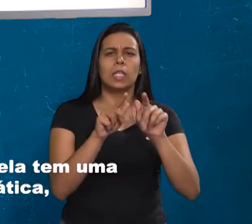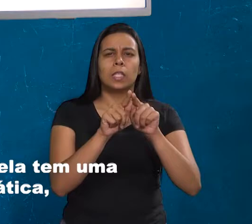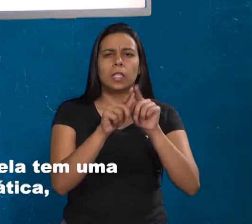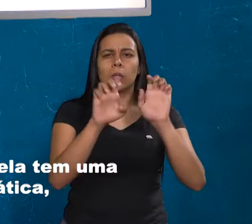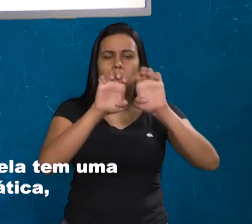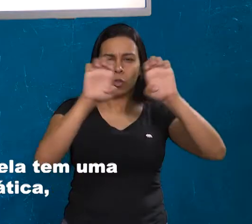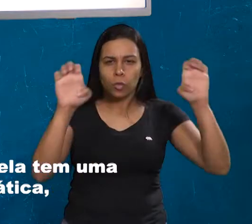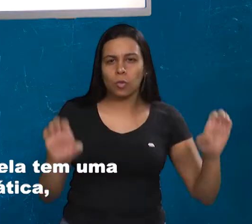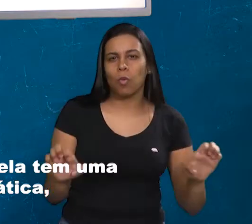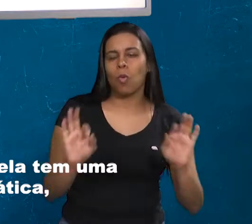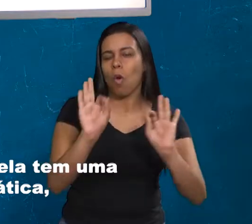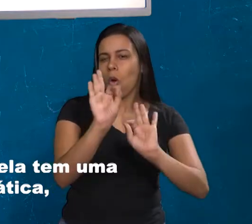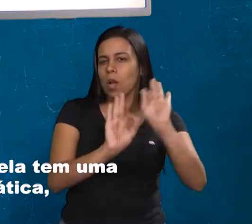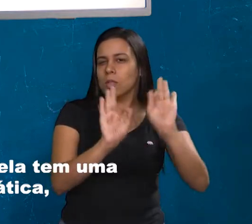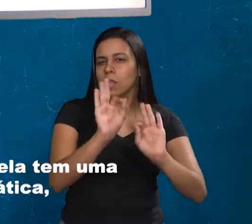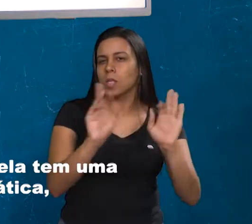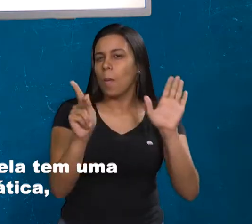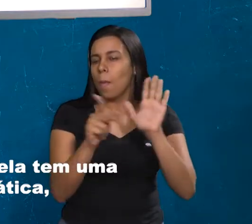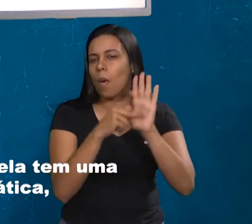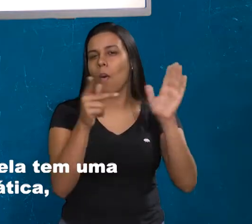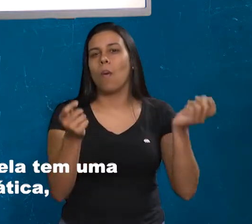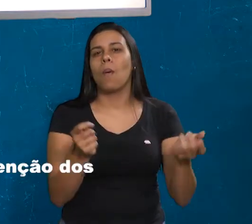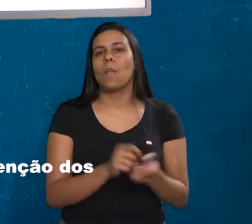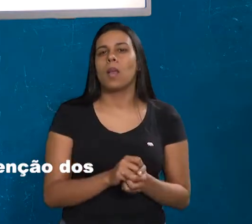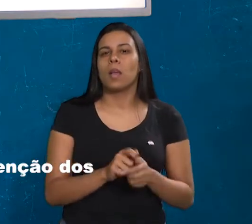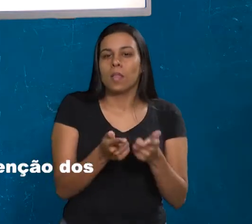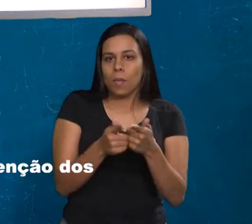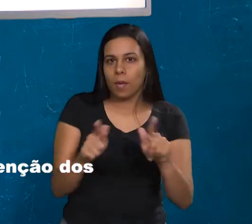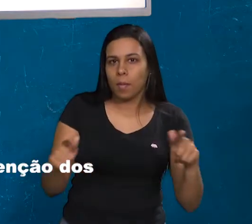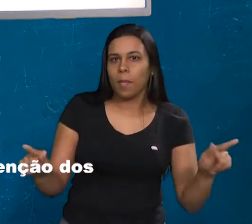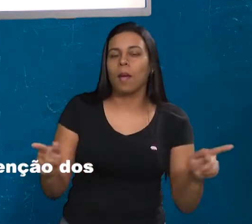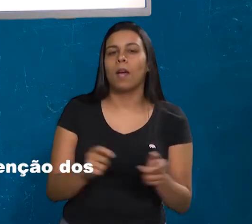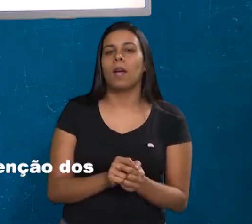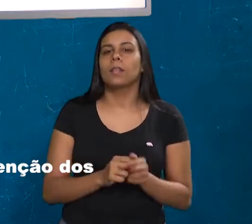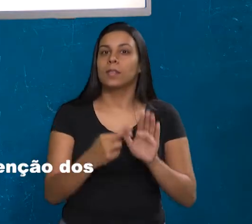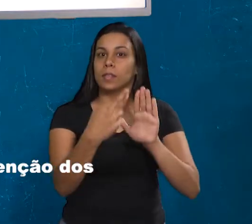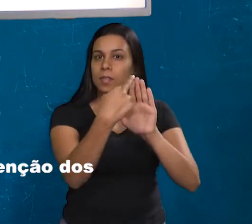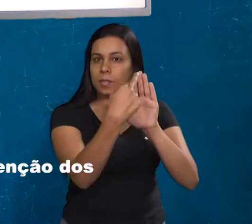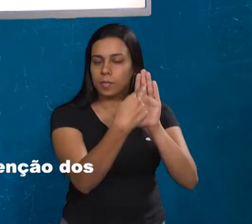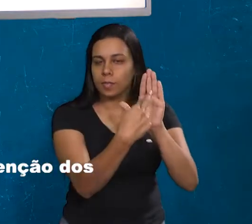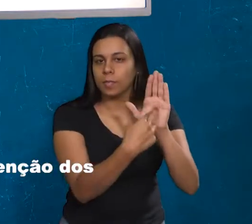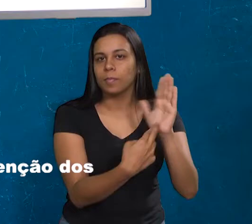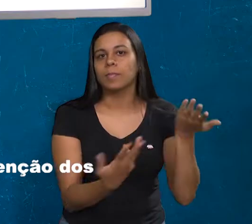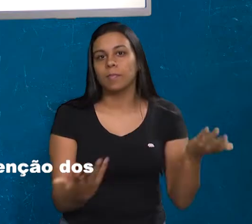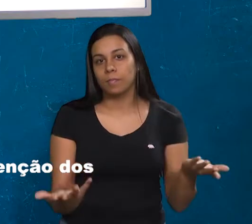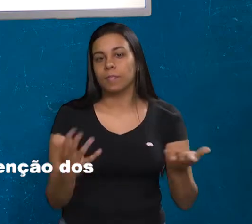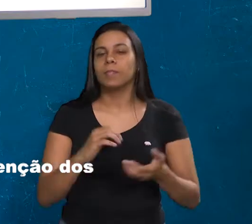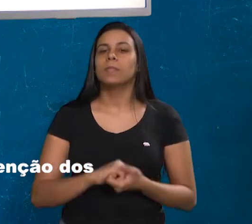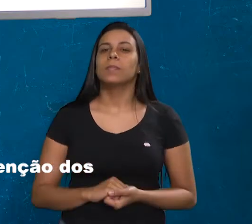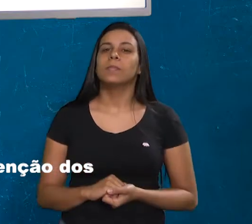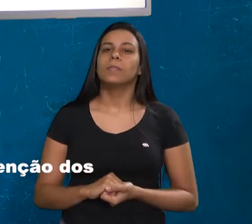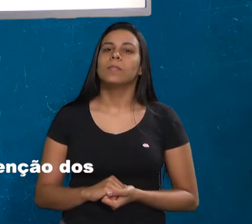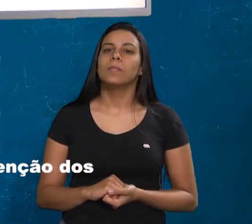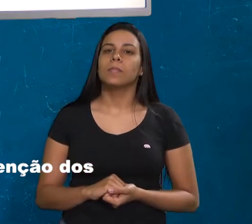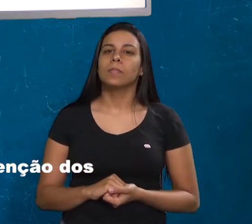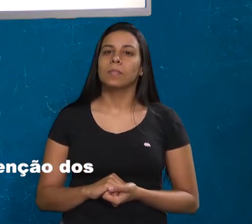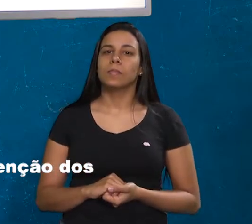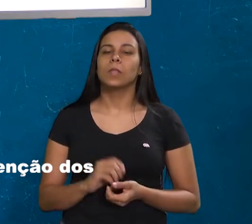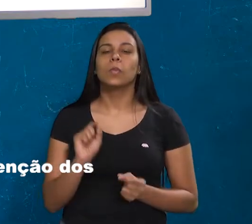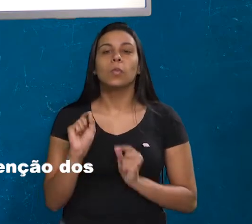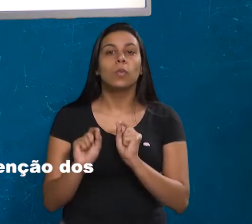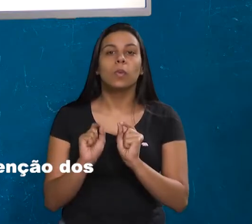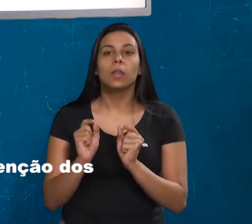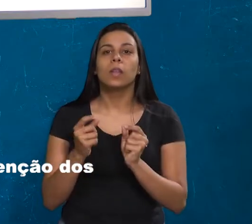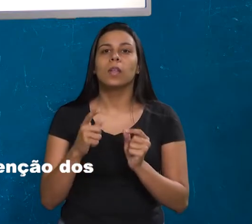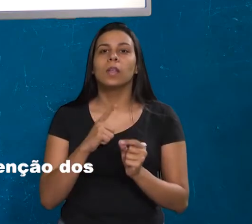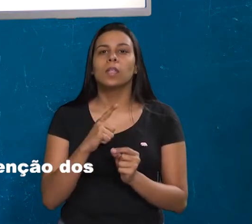uma organização própria, ela tem uma gramática, tem suas regras, para poder haver essa convenção,